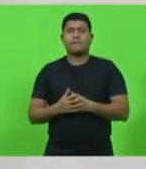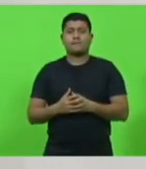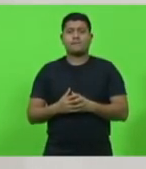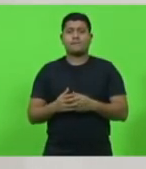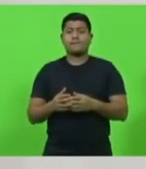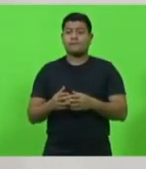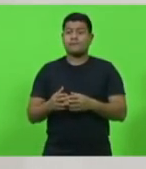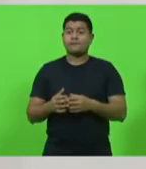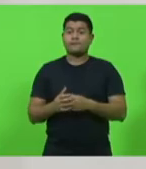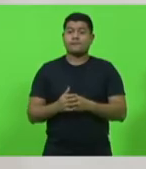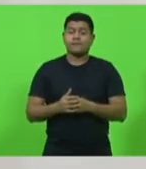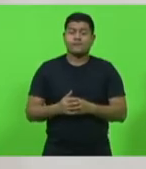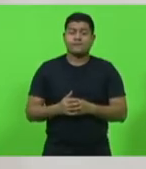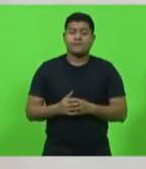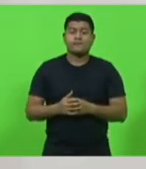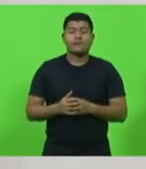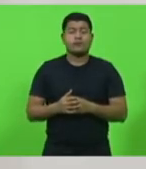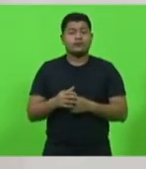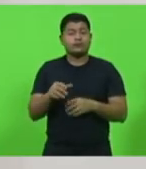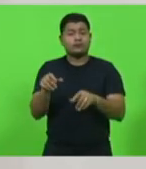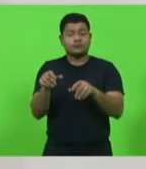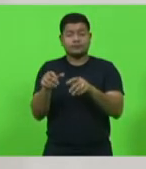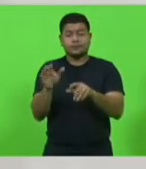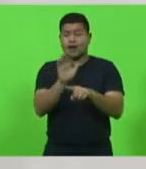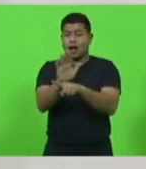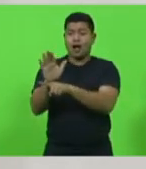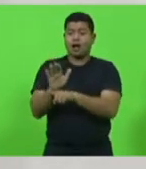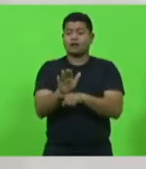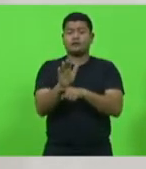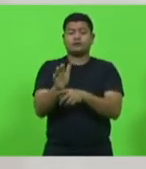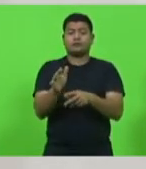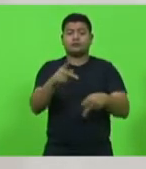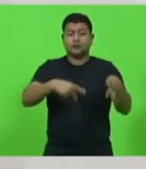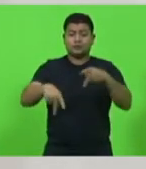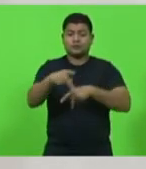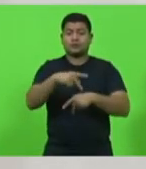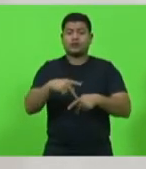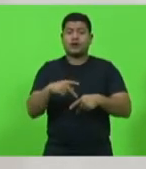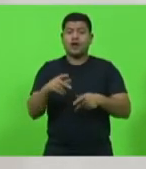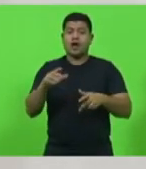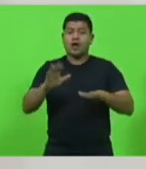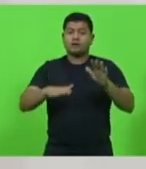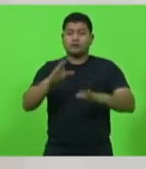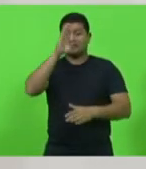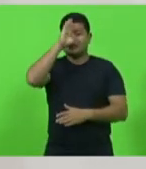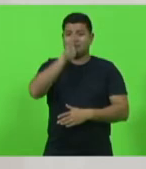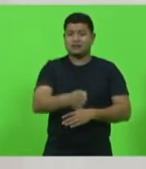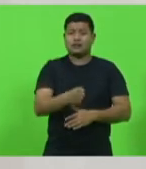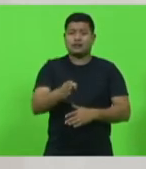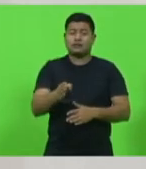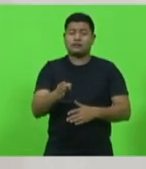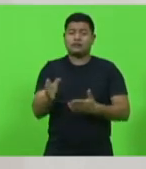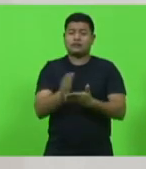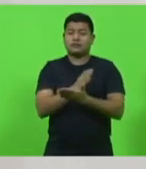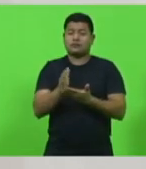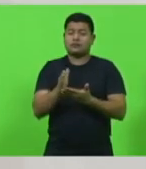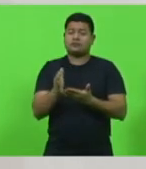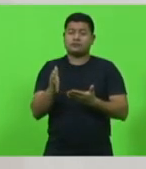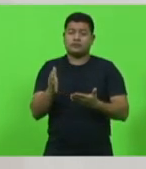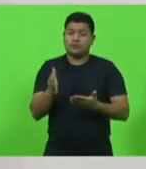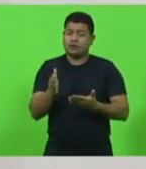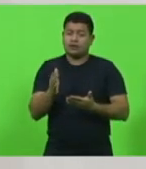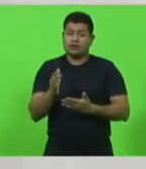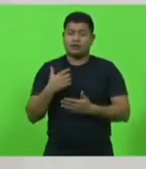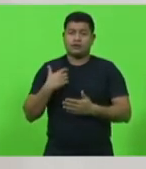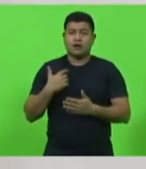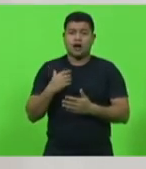vida das pessoas, direta e indiretamente. Direta, porque no dia a dia nós queremos